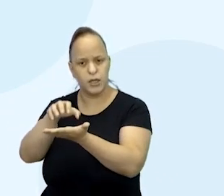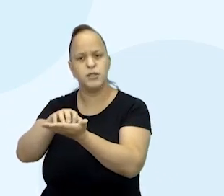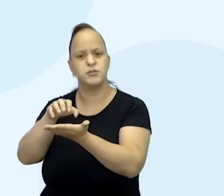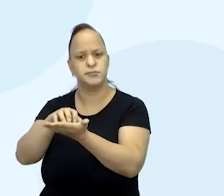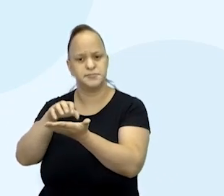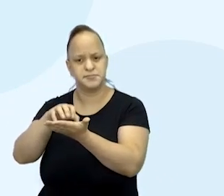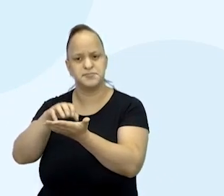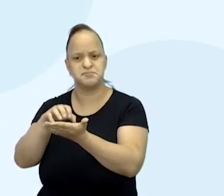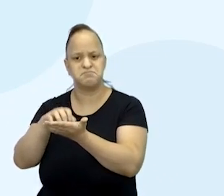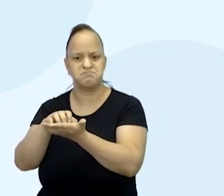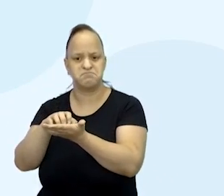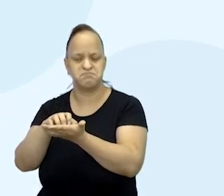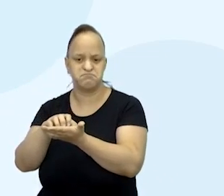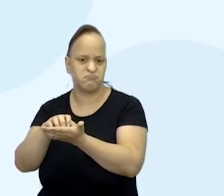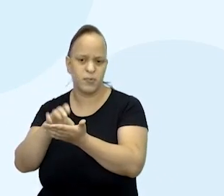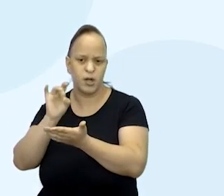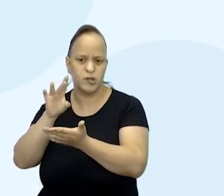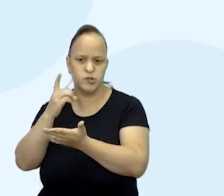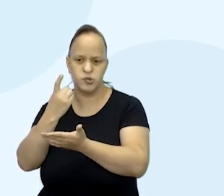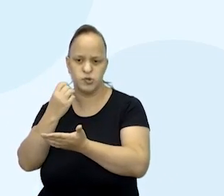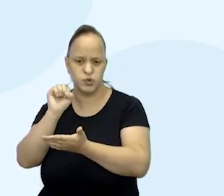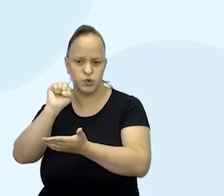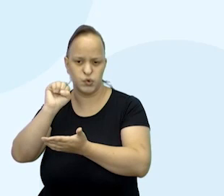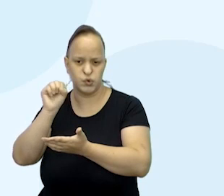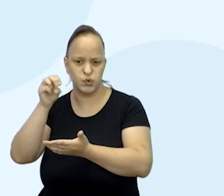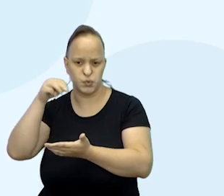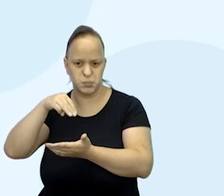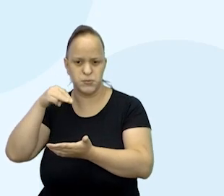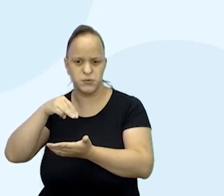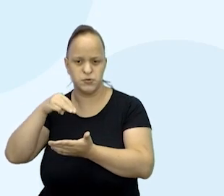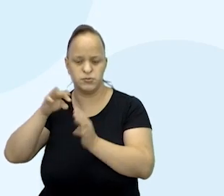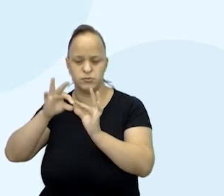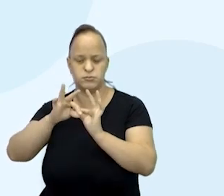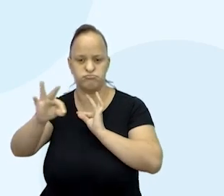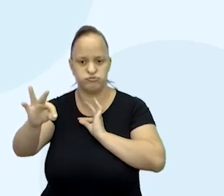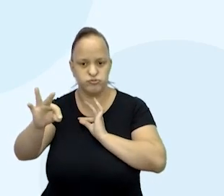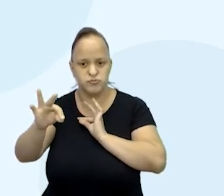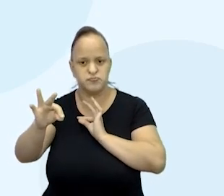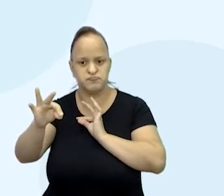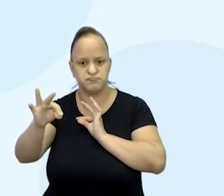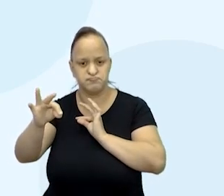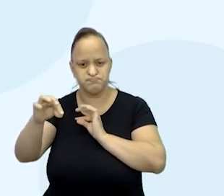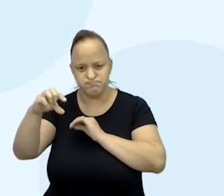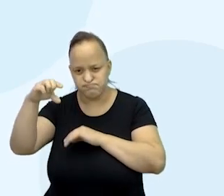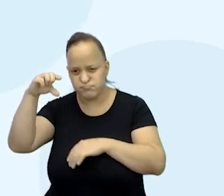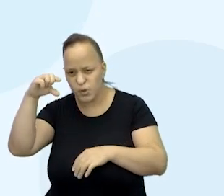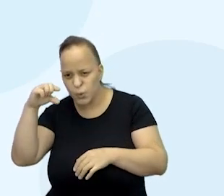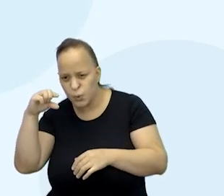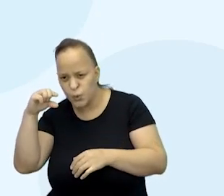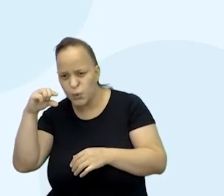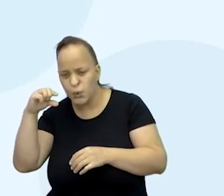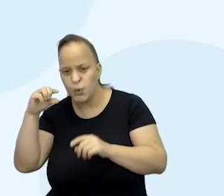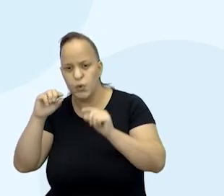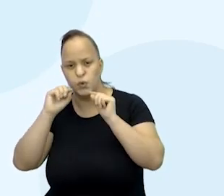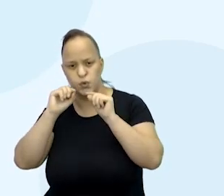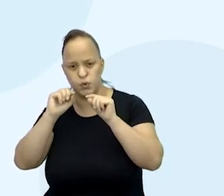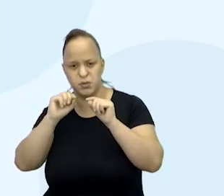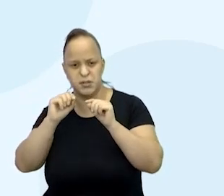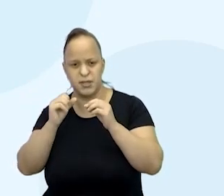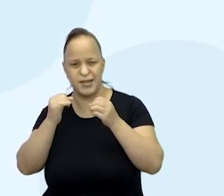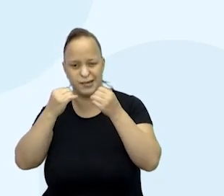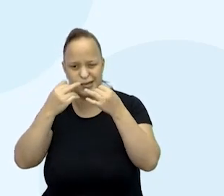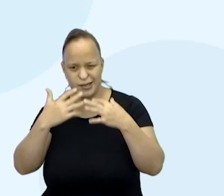Europa estava a 8 minutos do centro da cidade e bem pequenininho ali nós temos os dizeres,